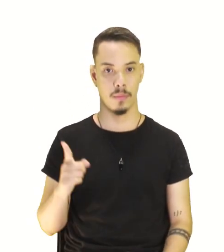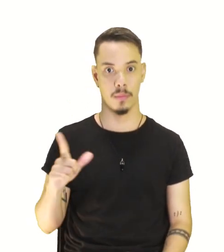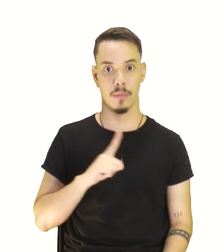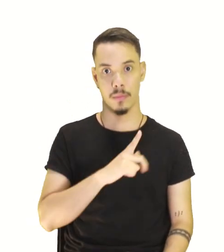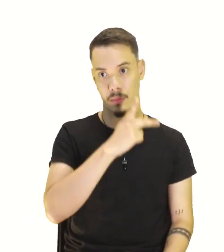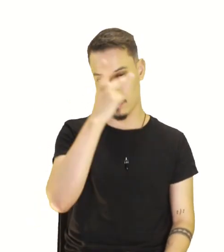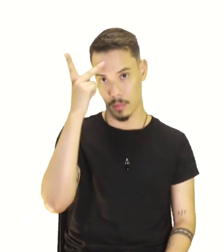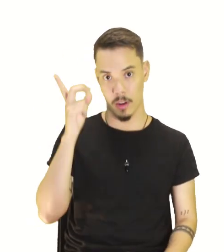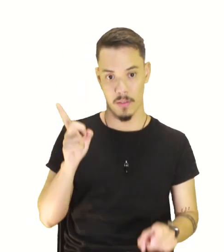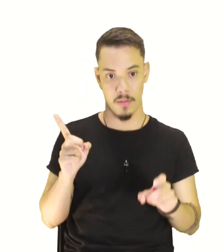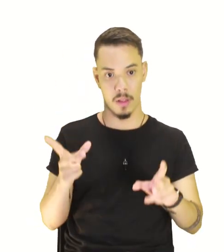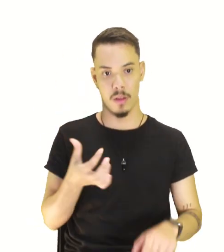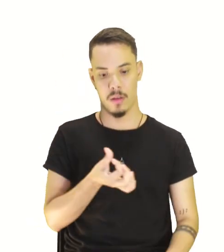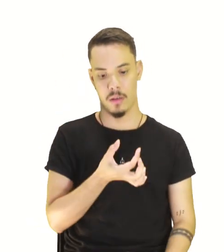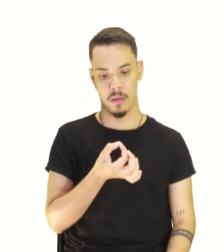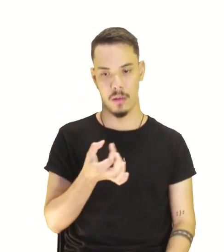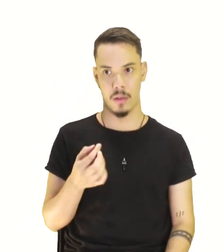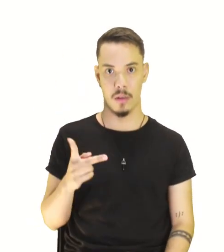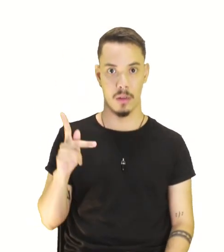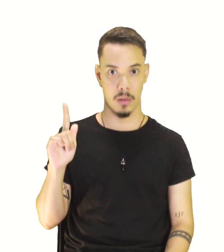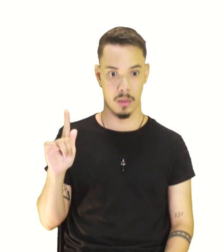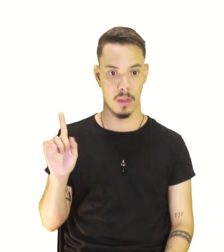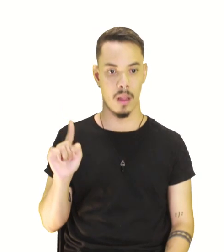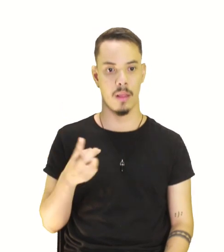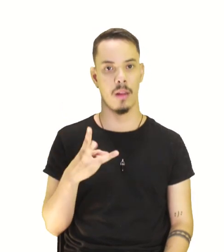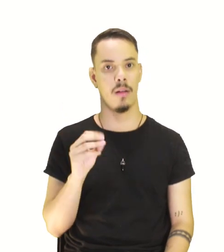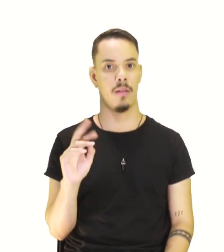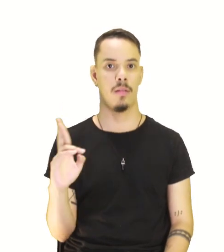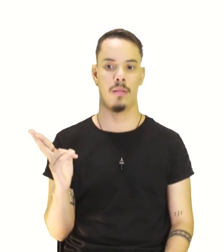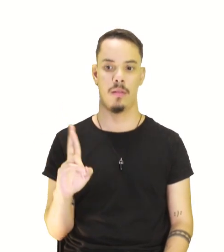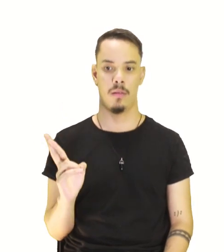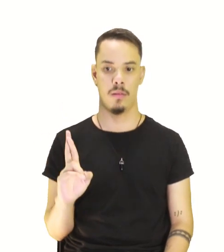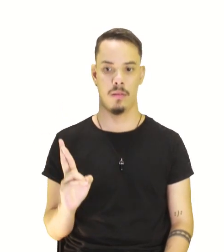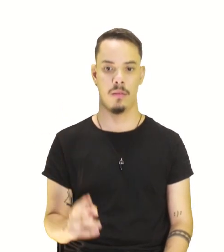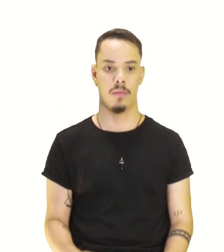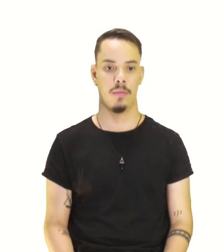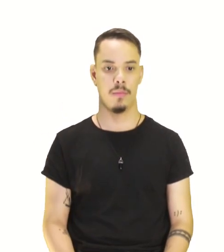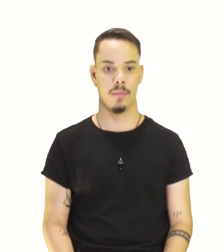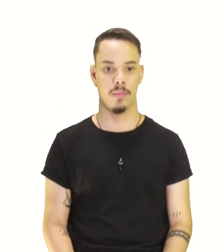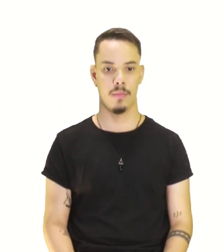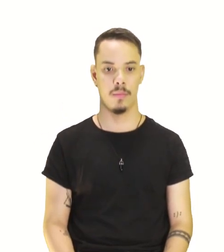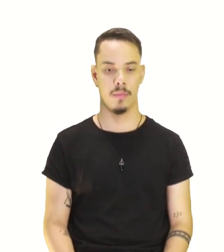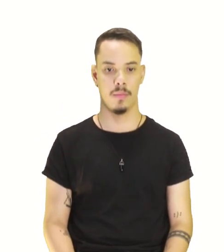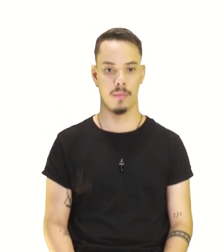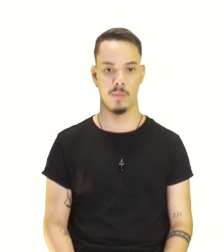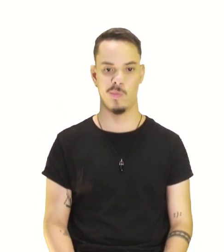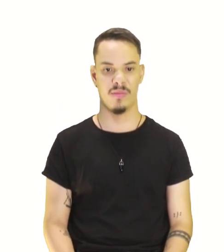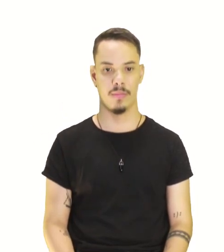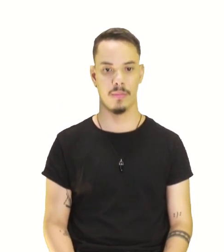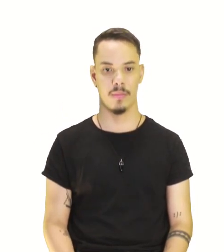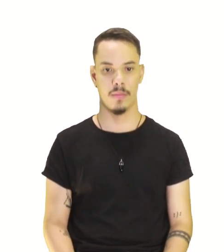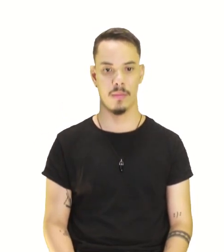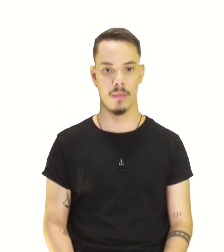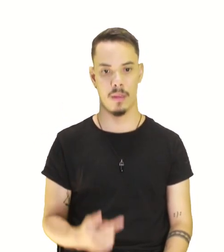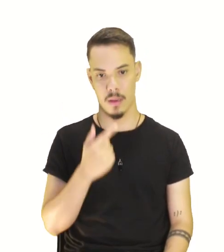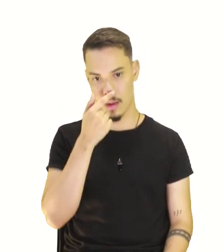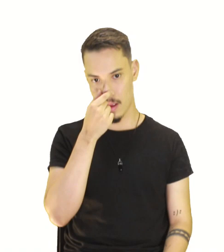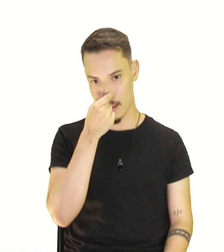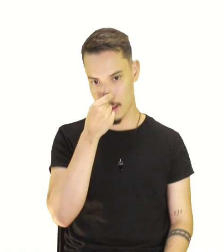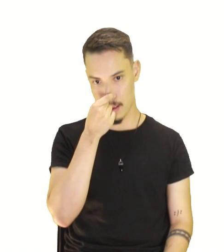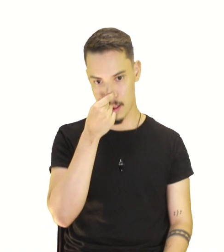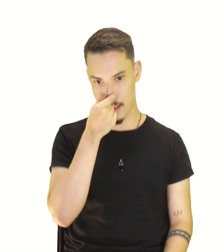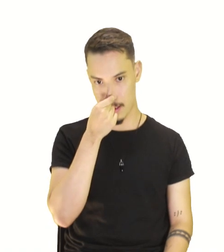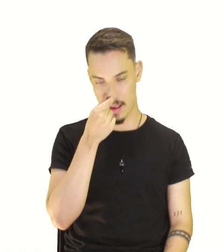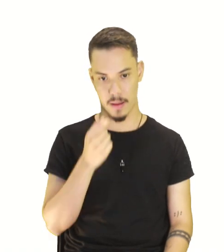pessoa que vendeu 600 quilos de queijo a R$30 o quilo, vamos lá, 3 vezes 6? 18. 18, acrescenta 1, 2, 3 zeros. 3 zeros.